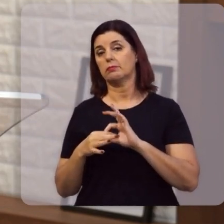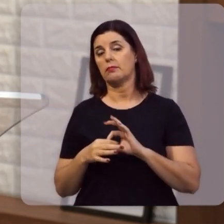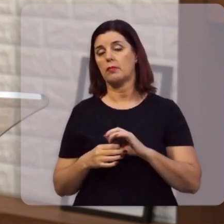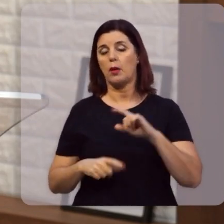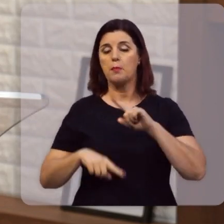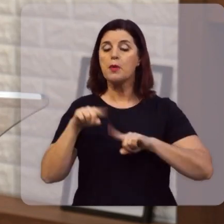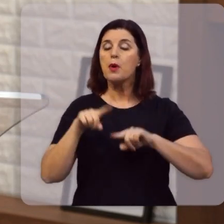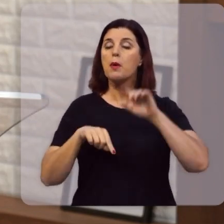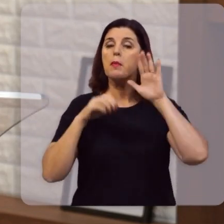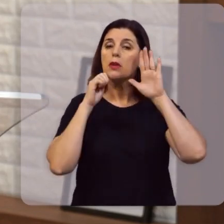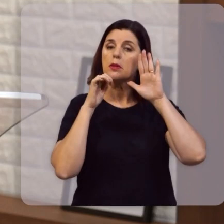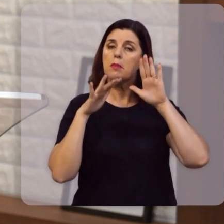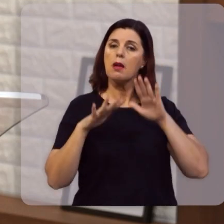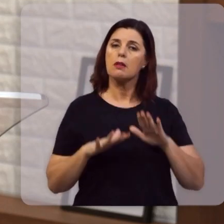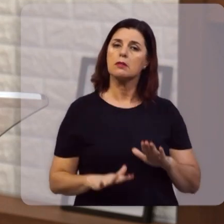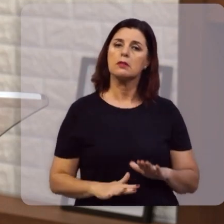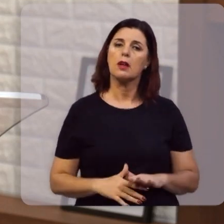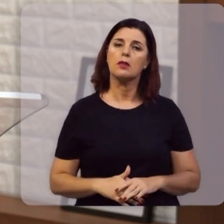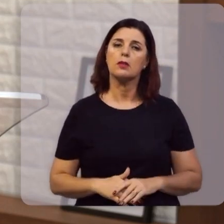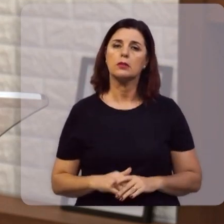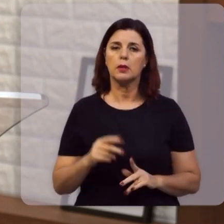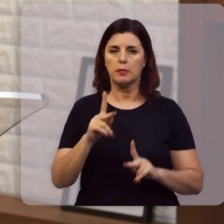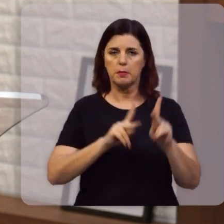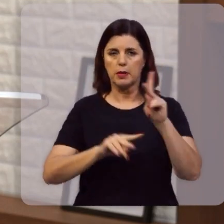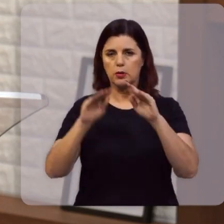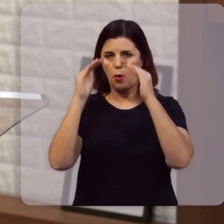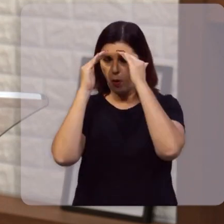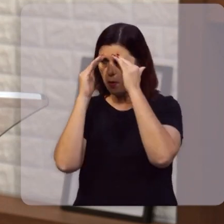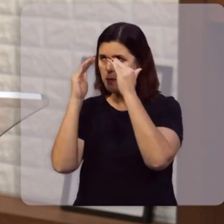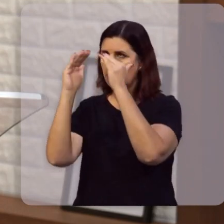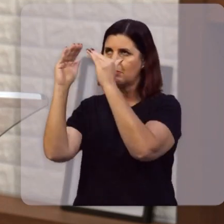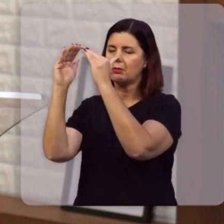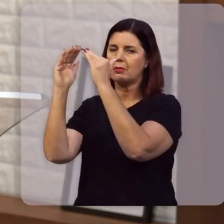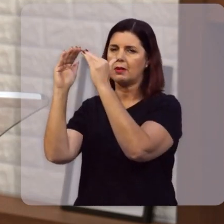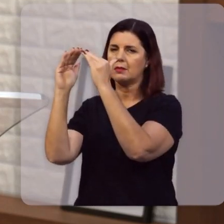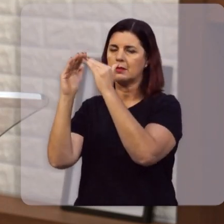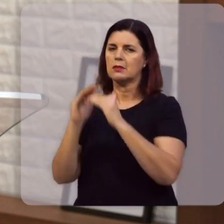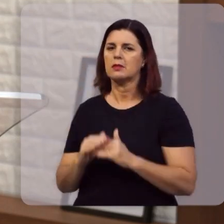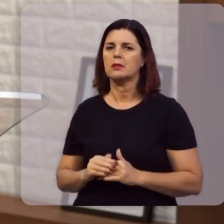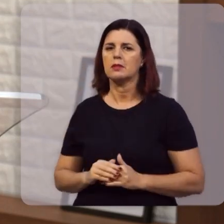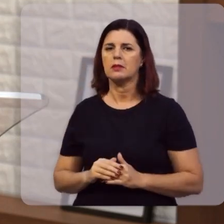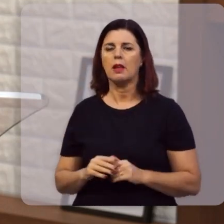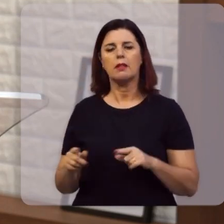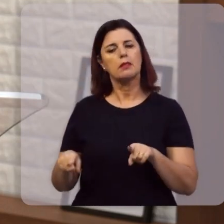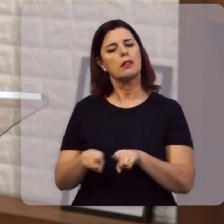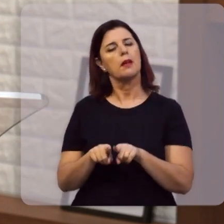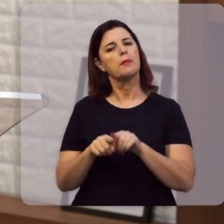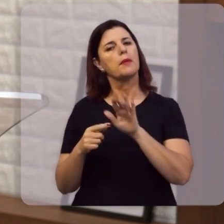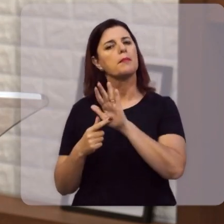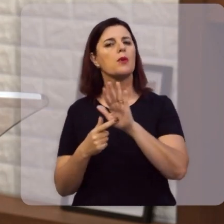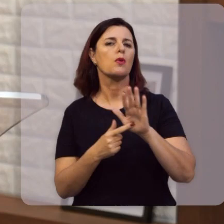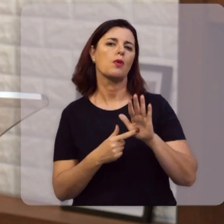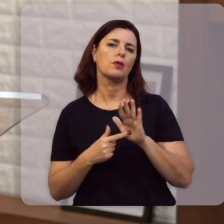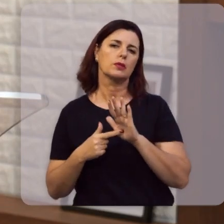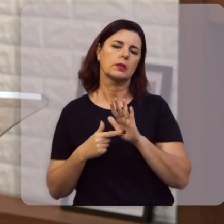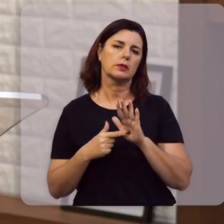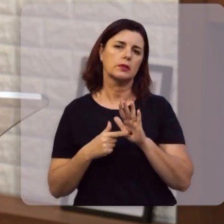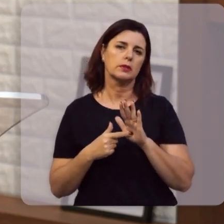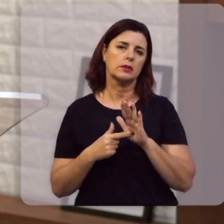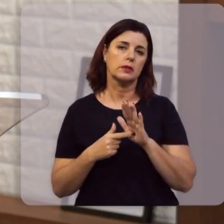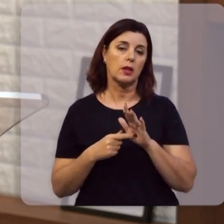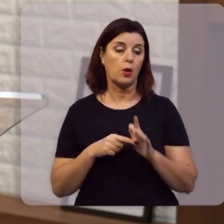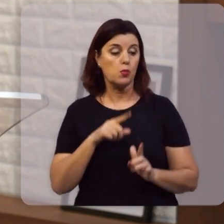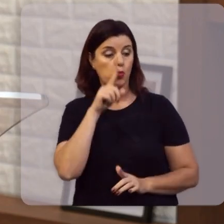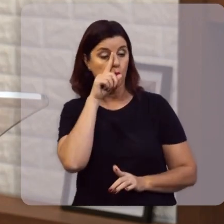Ele promete bênçãos aos que lhe obedecem e também mostra